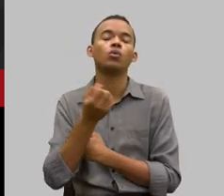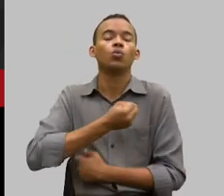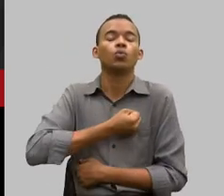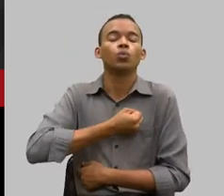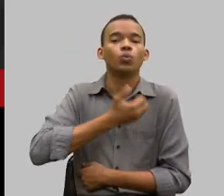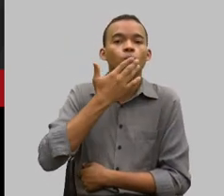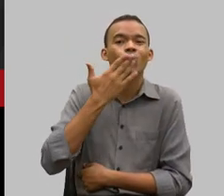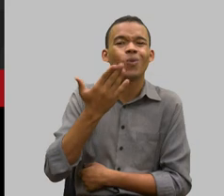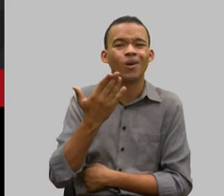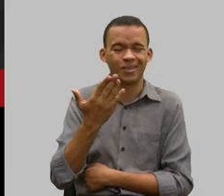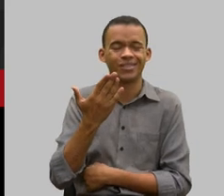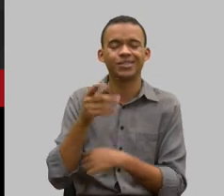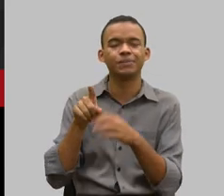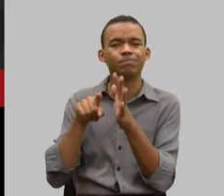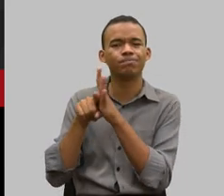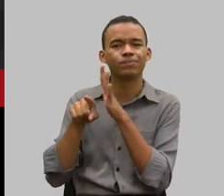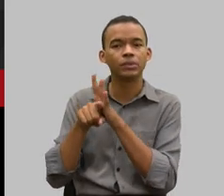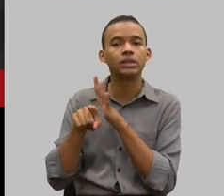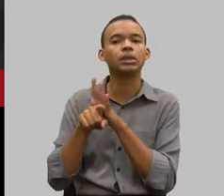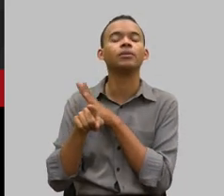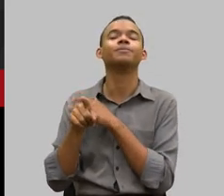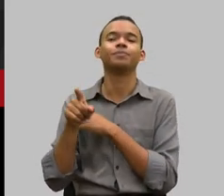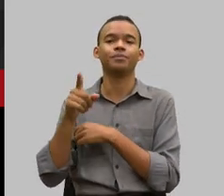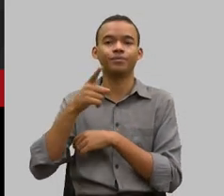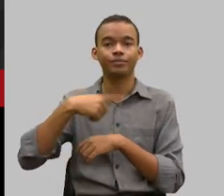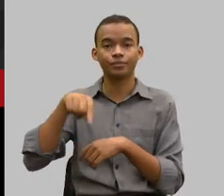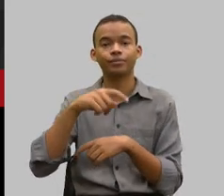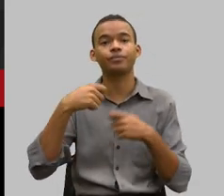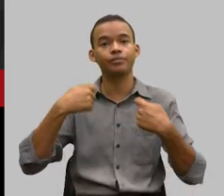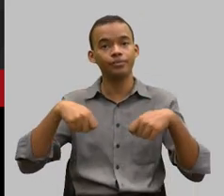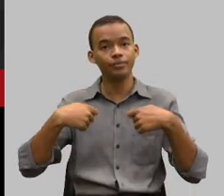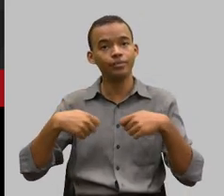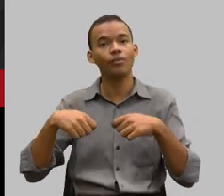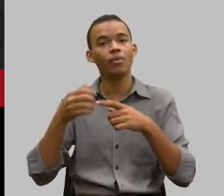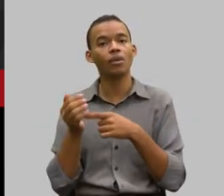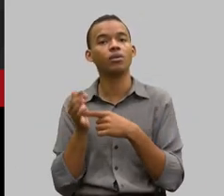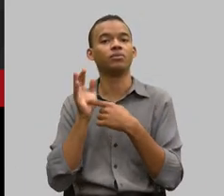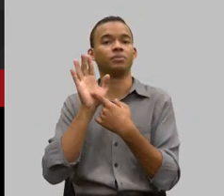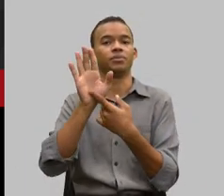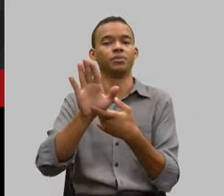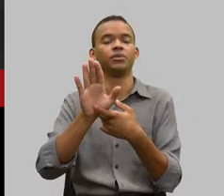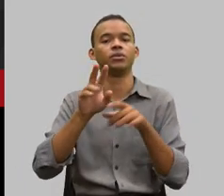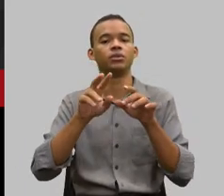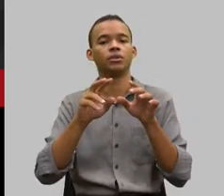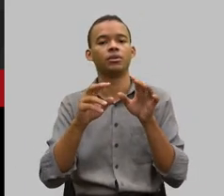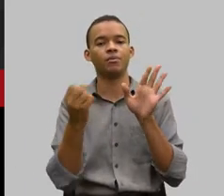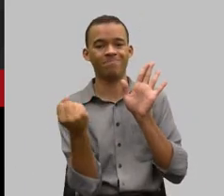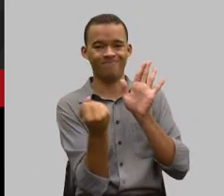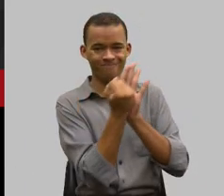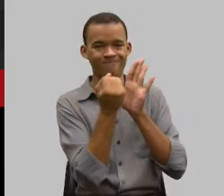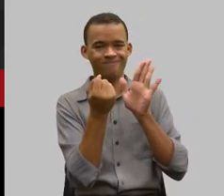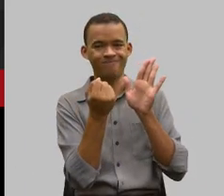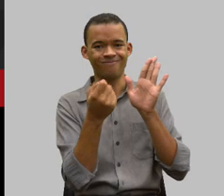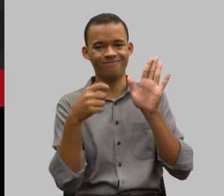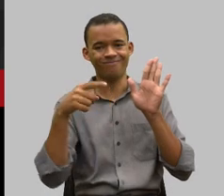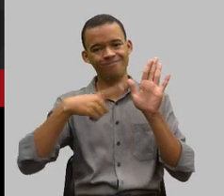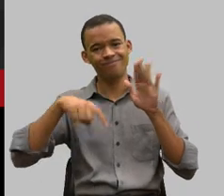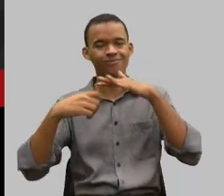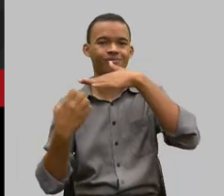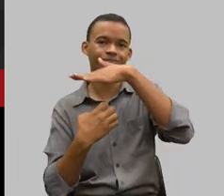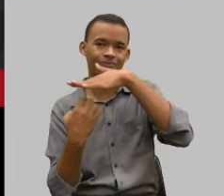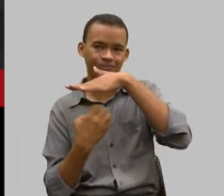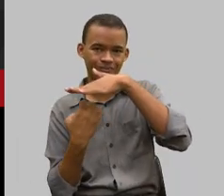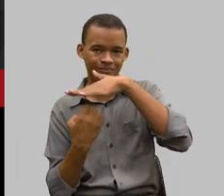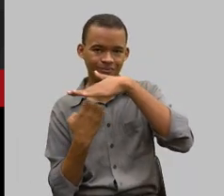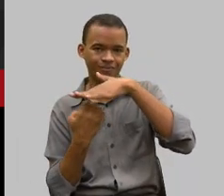gente exibir a marca aí da das nossas empresas hoje a Rede Minas e a rádio confidência então a gente tá marcando presença em